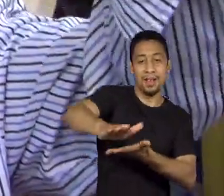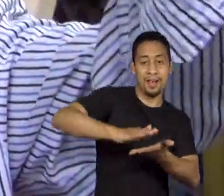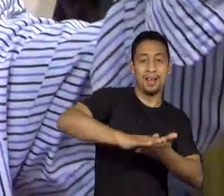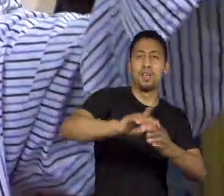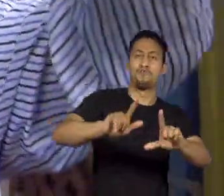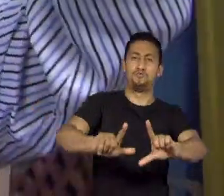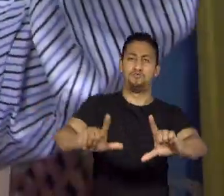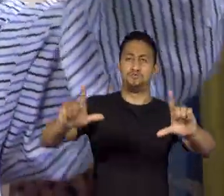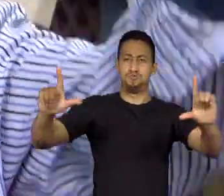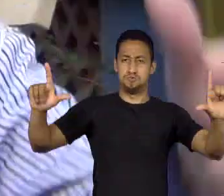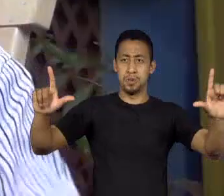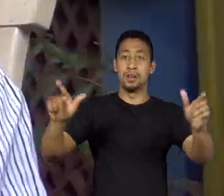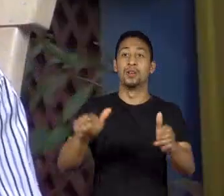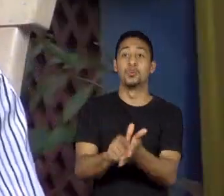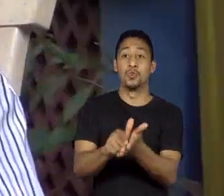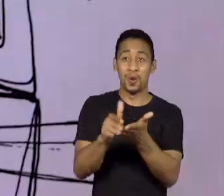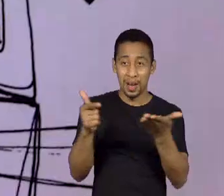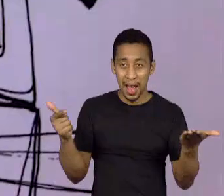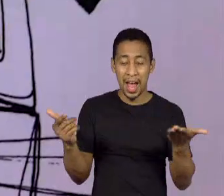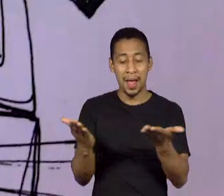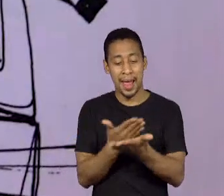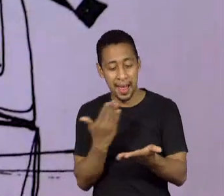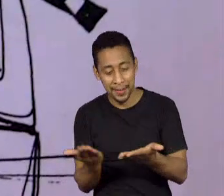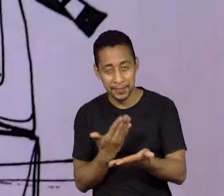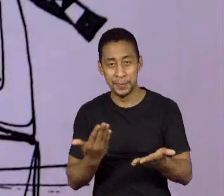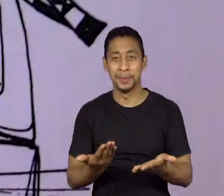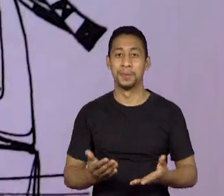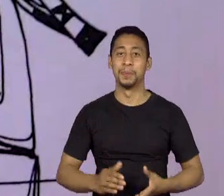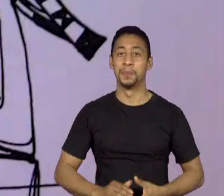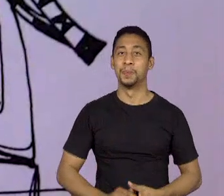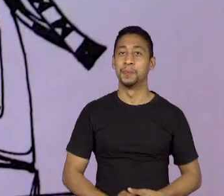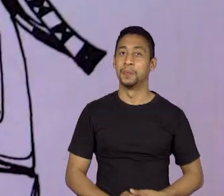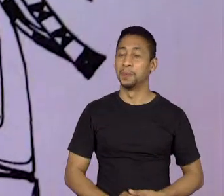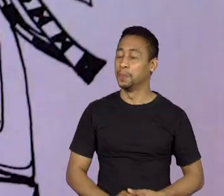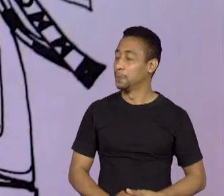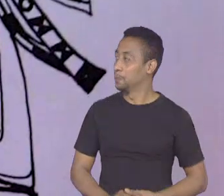e jornais e revistas.